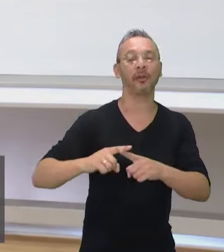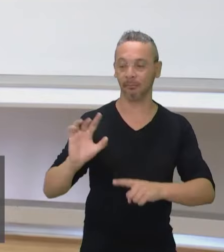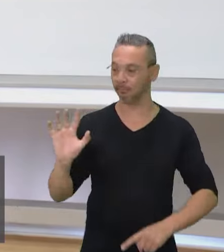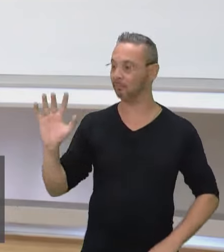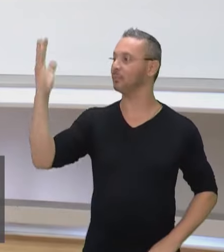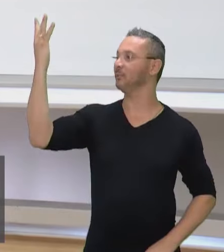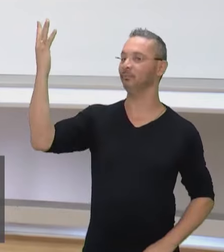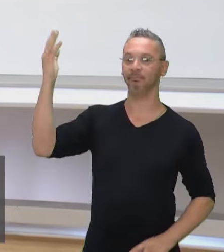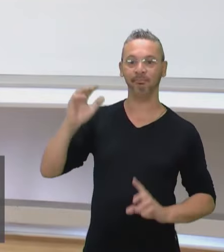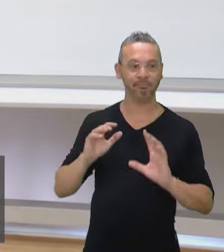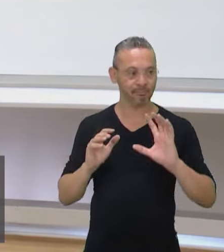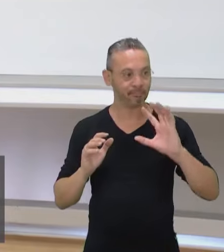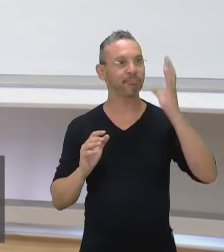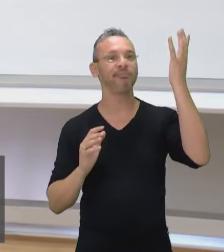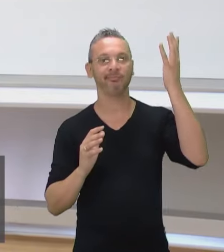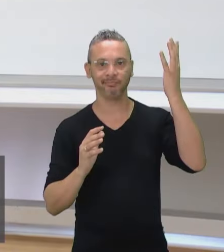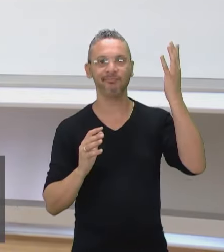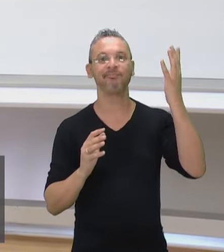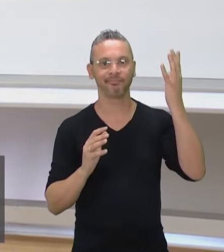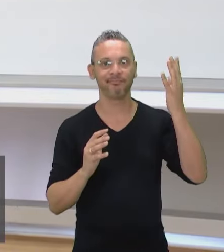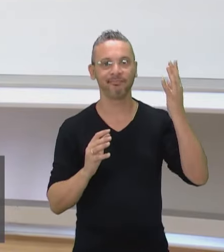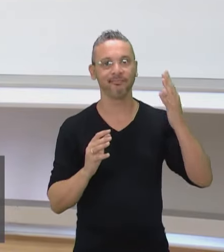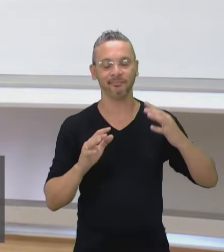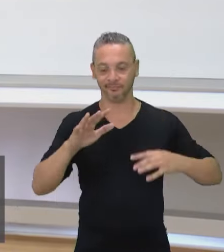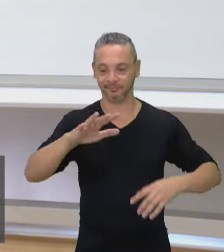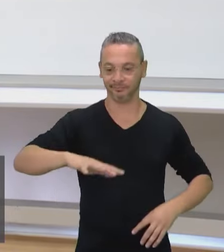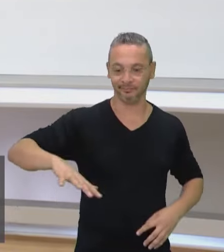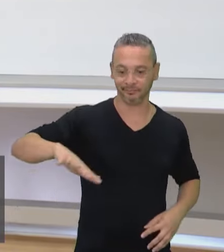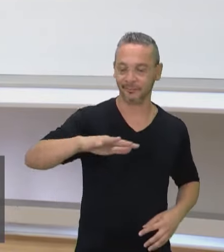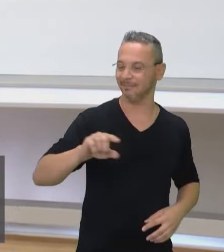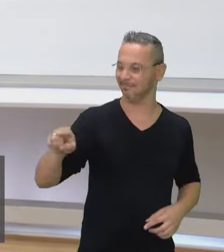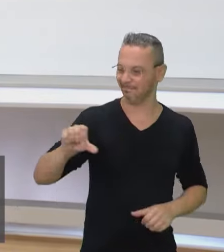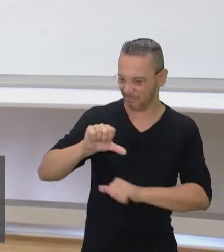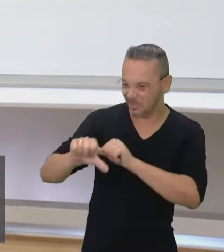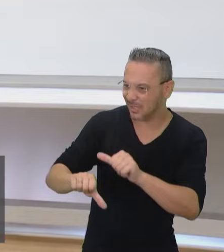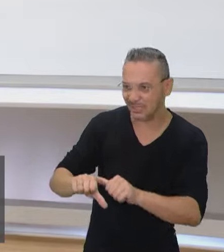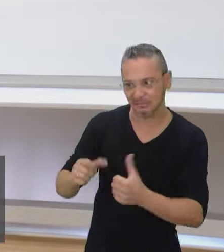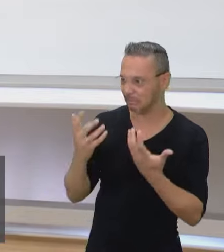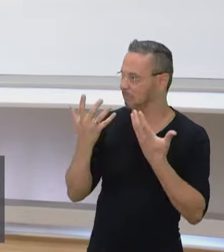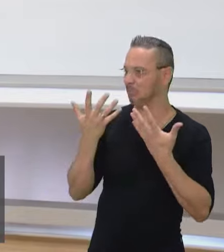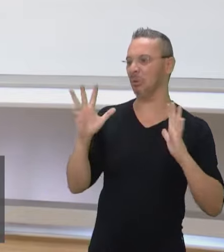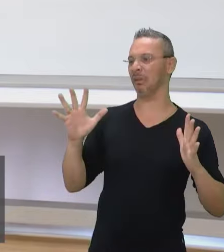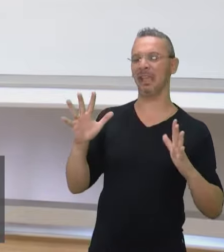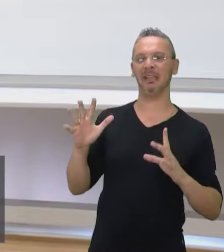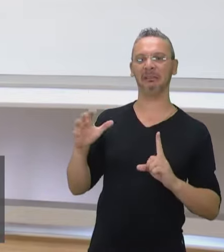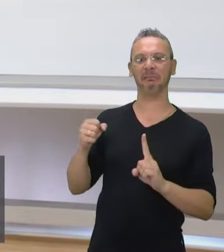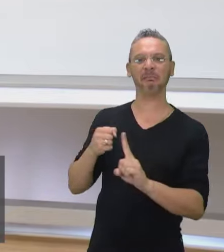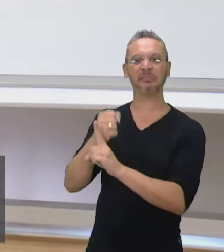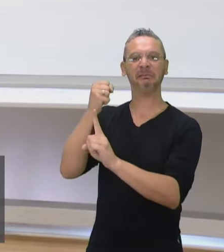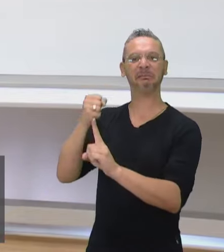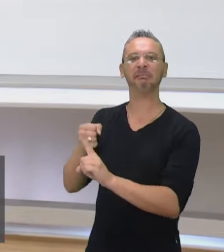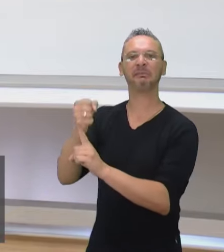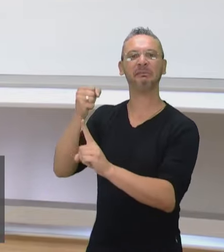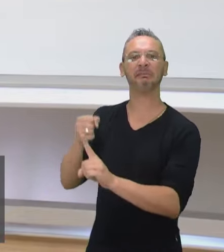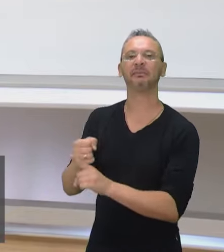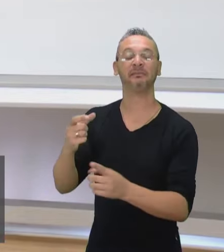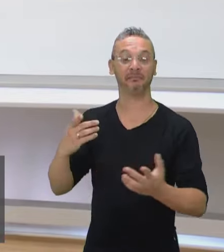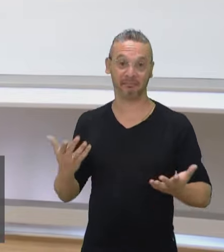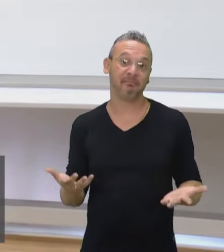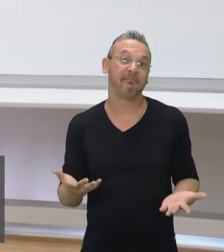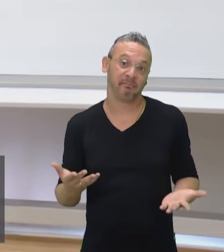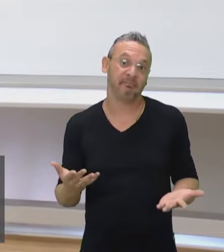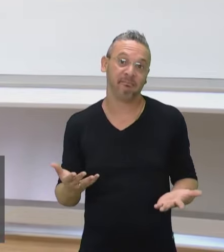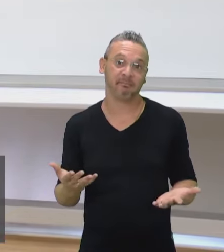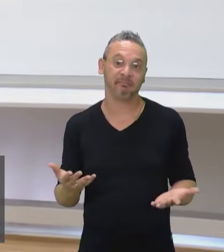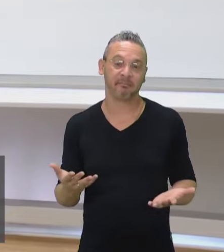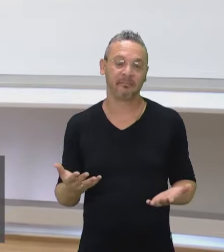né? Então, pode haver uma reação contra essa mudança, né? Uma reação, vamos dizer assim, conservadora, né?